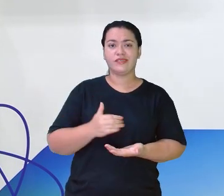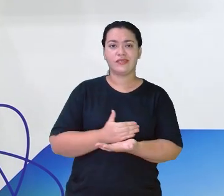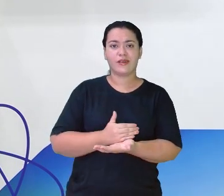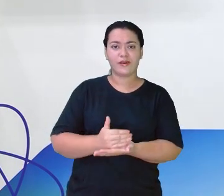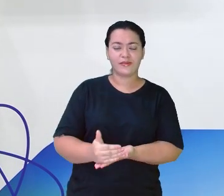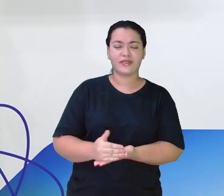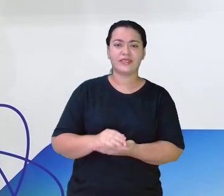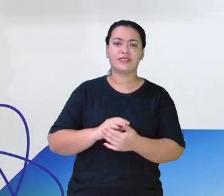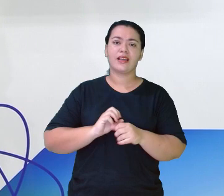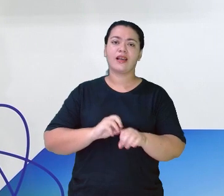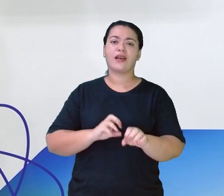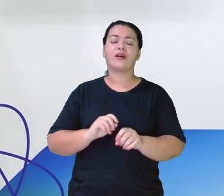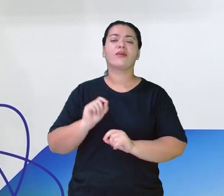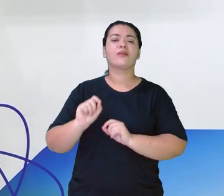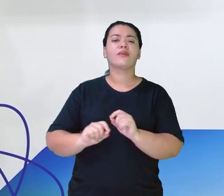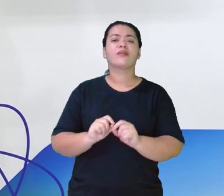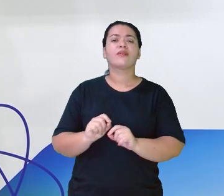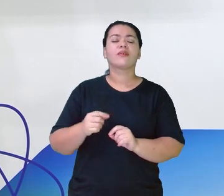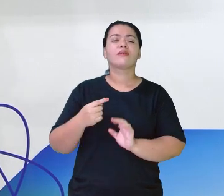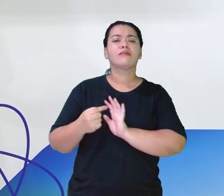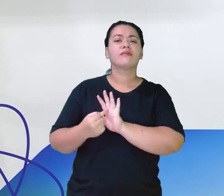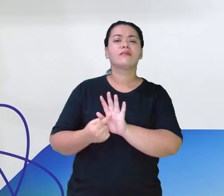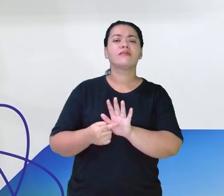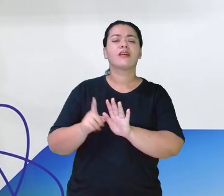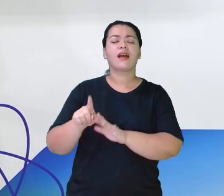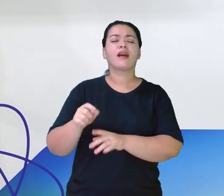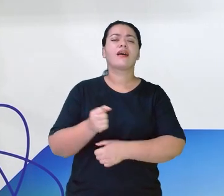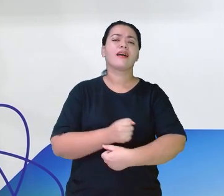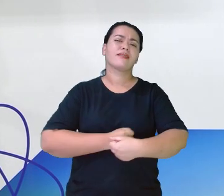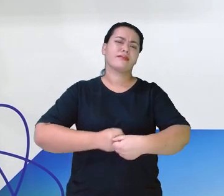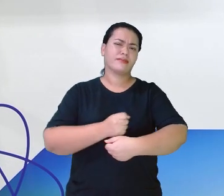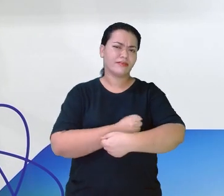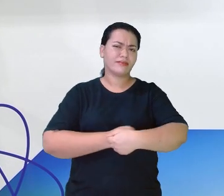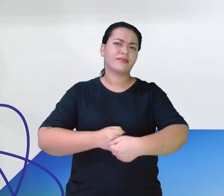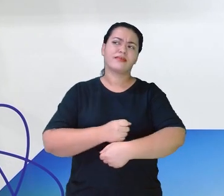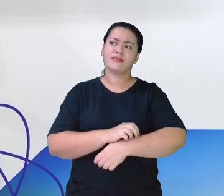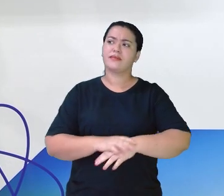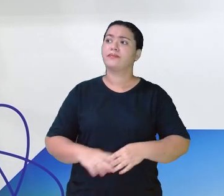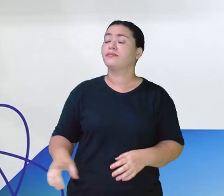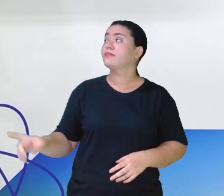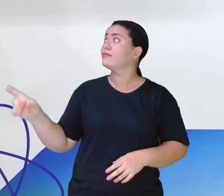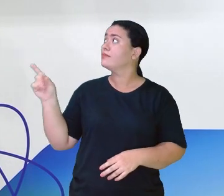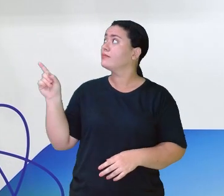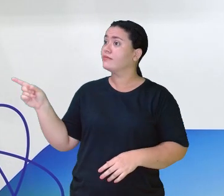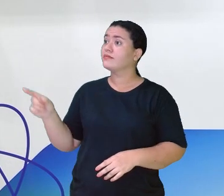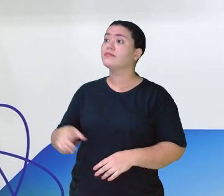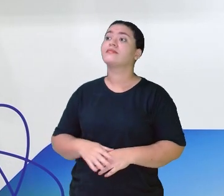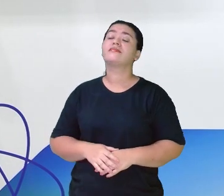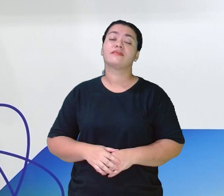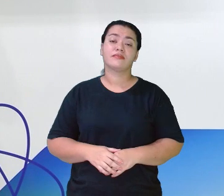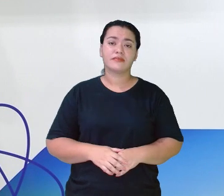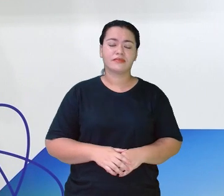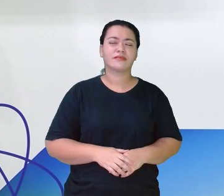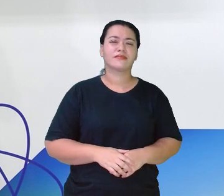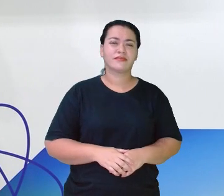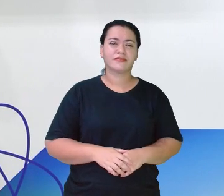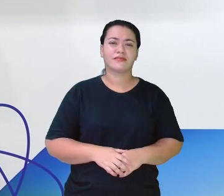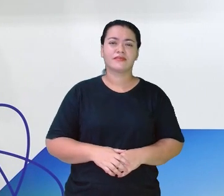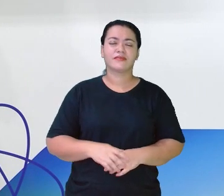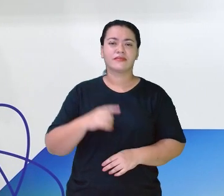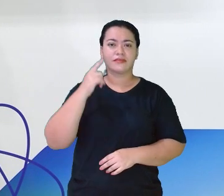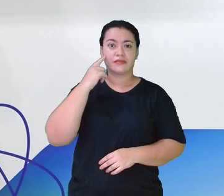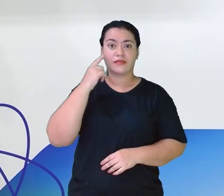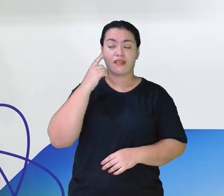nossa aula, eu trouxe o quê? Uma receita, gente. Uma receita,